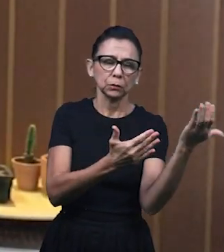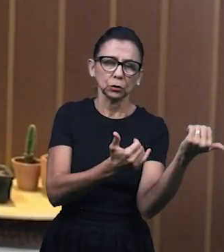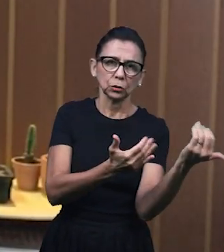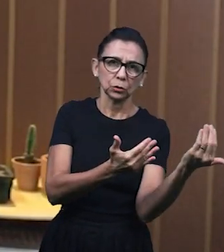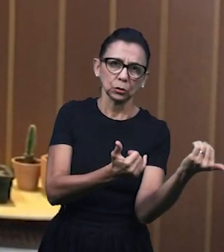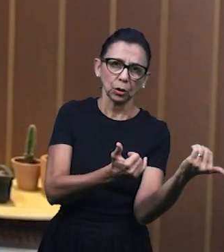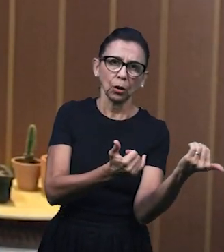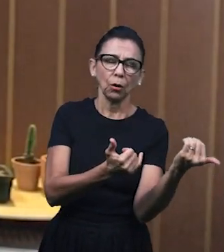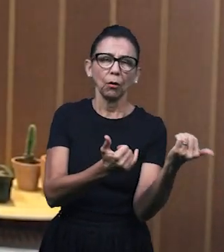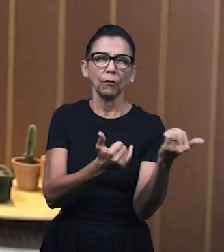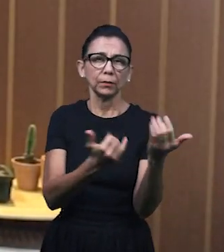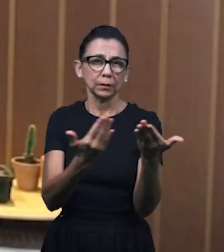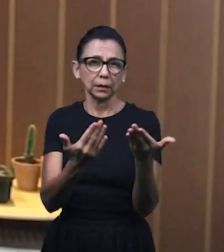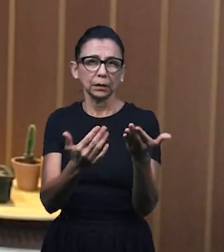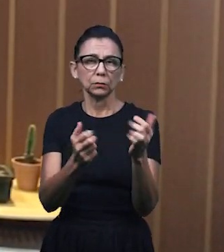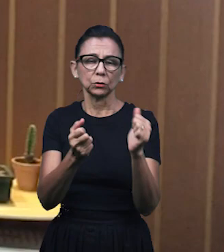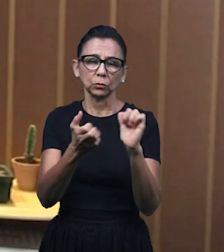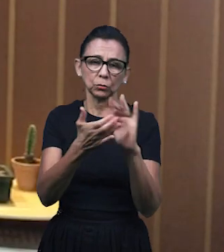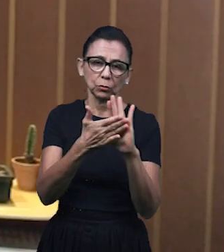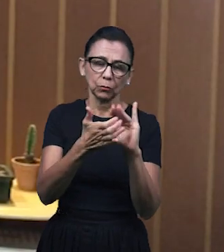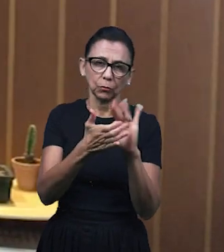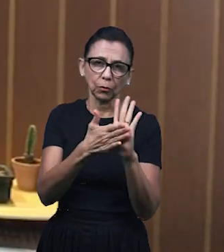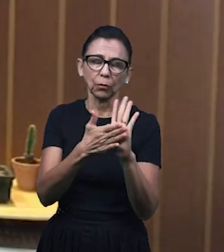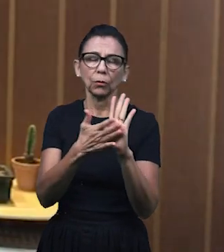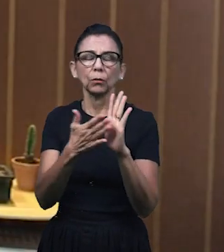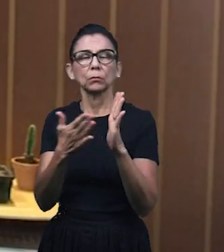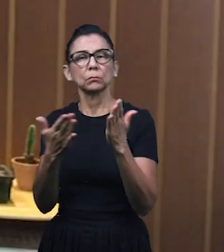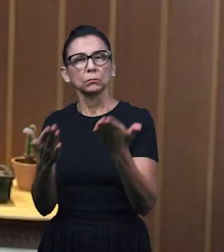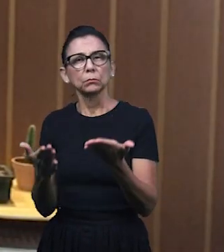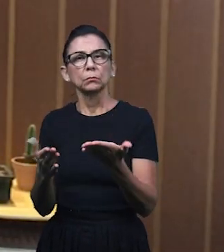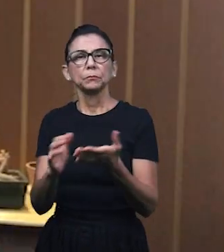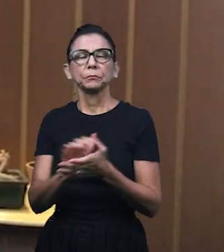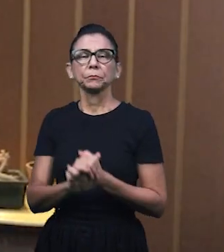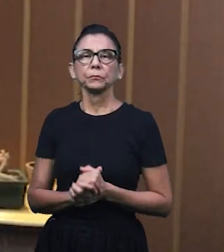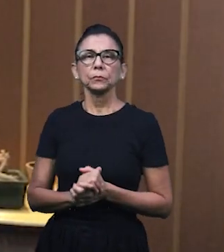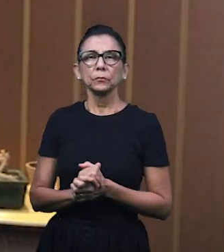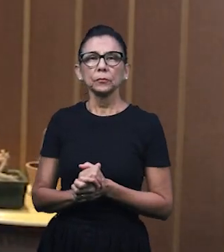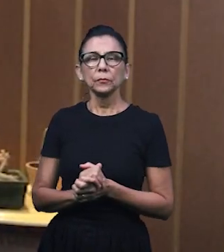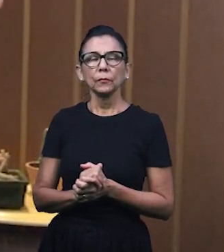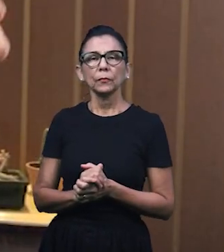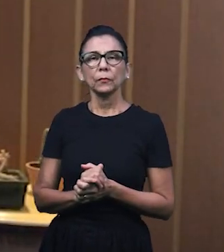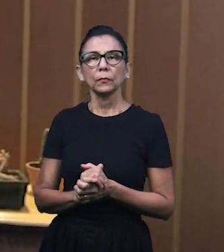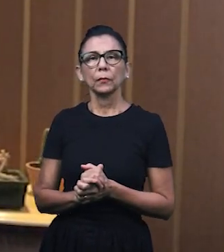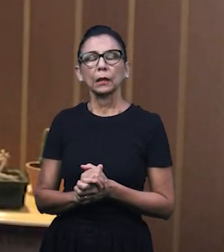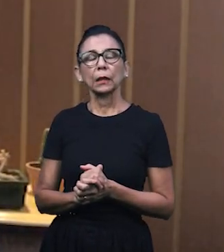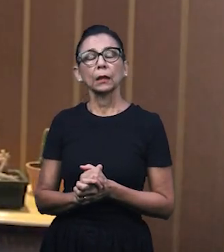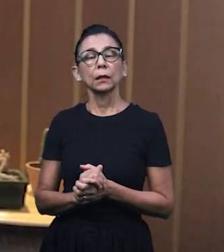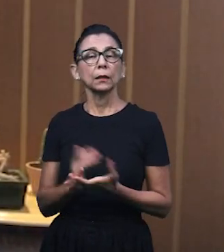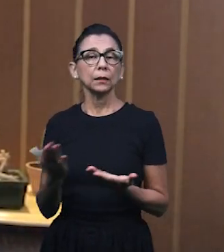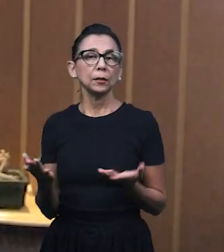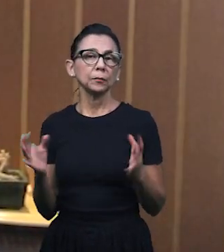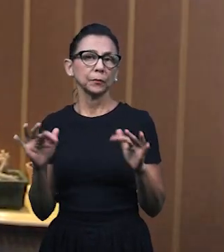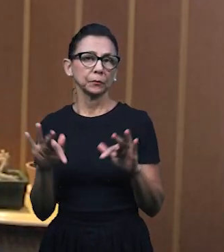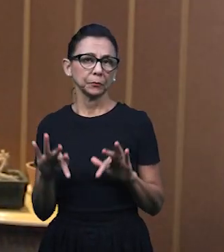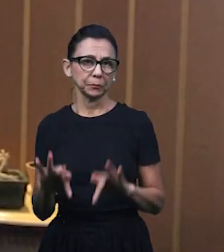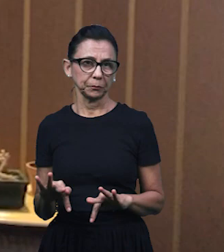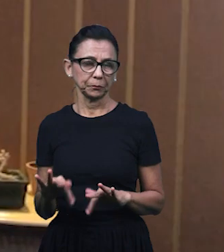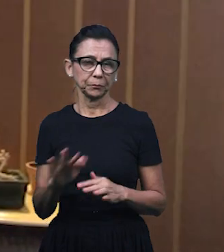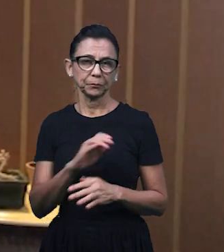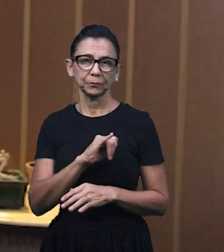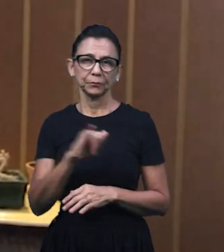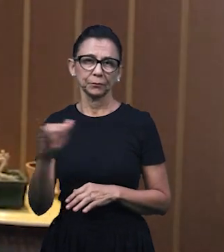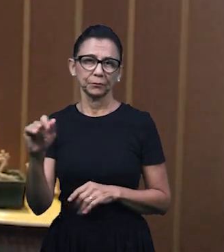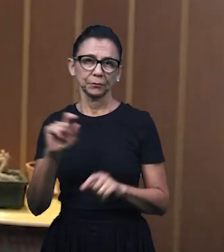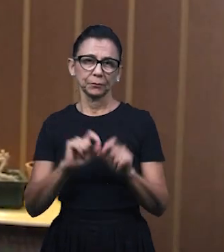o grupo de louvor do Manaim, e tivemos uma grande experiência. E para finalizar, pastor Josias, nós queremos